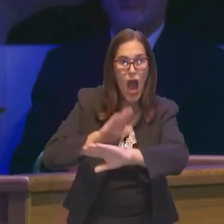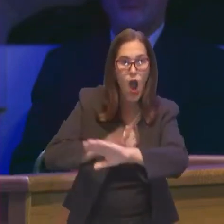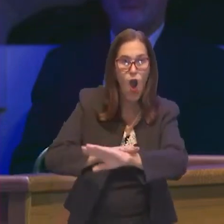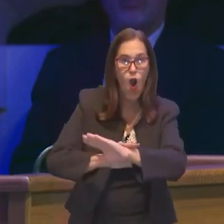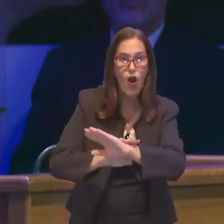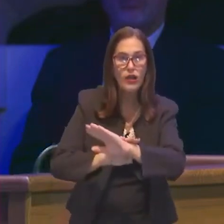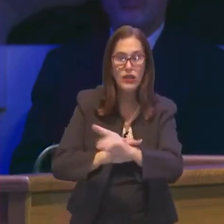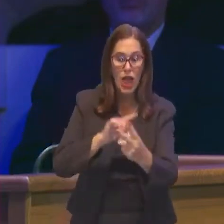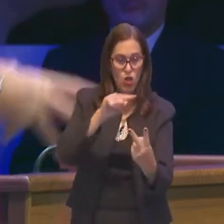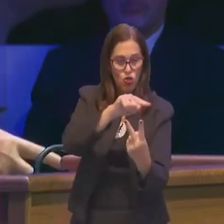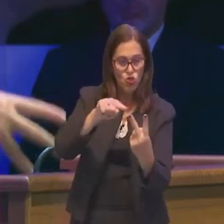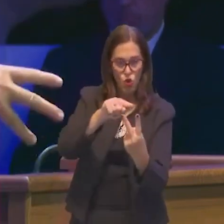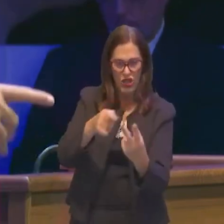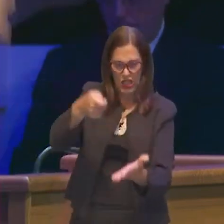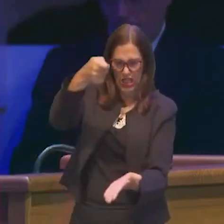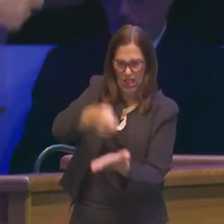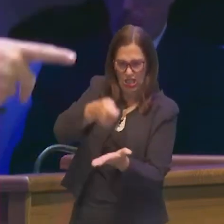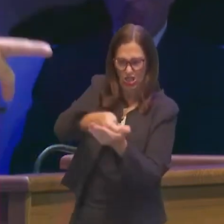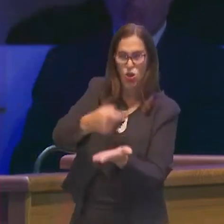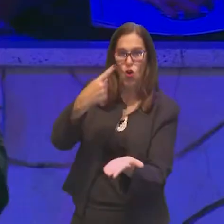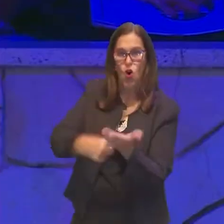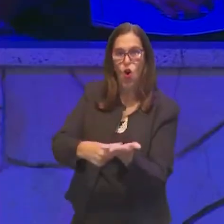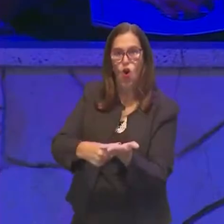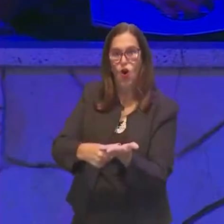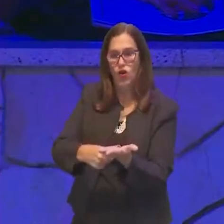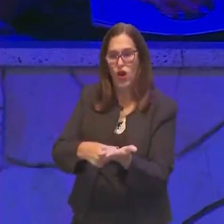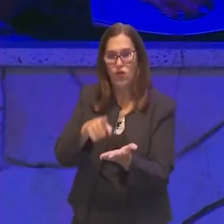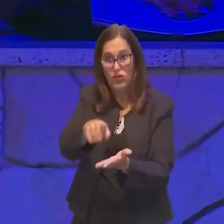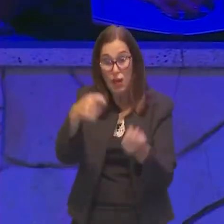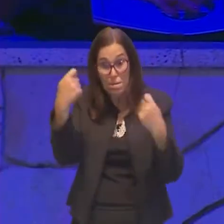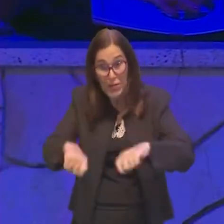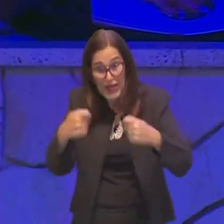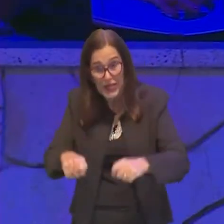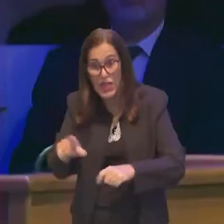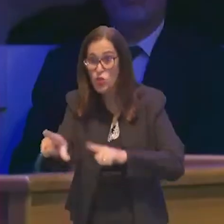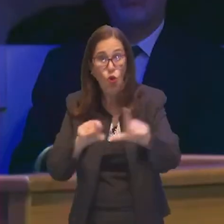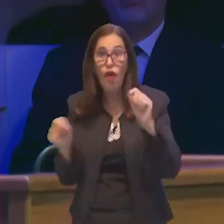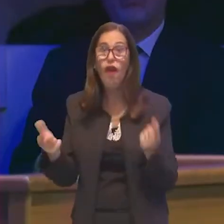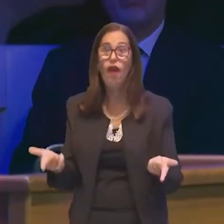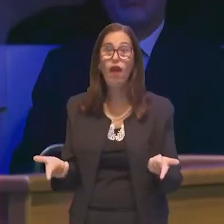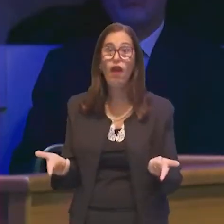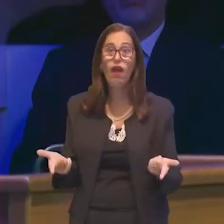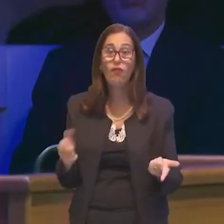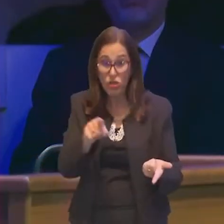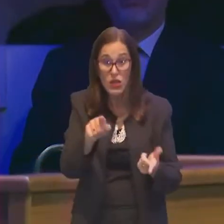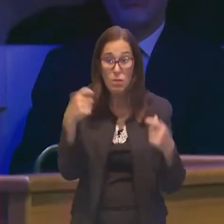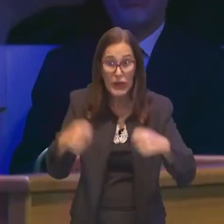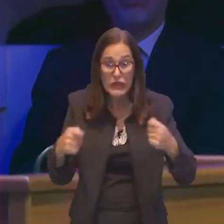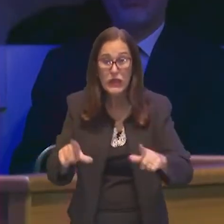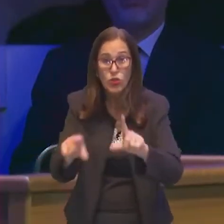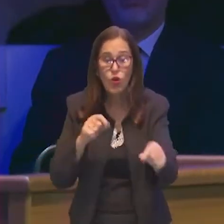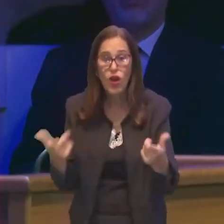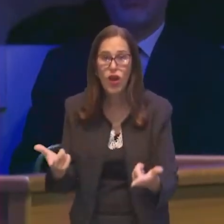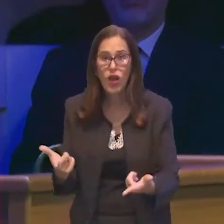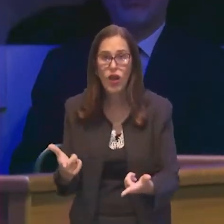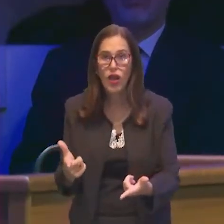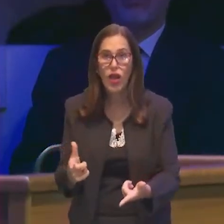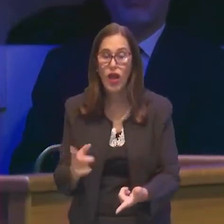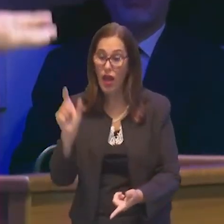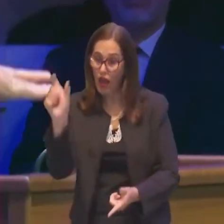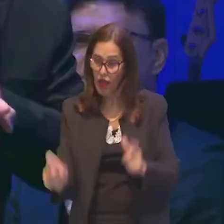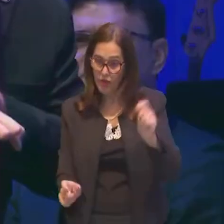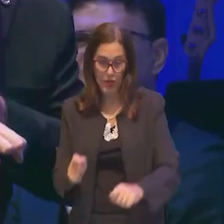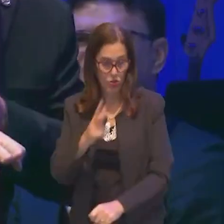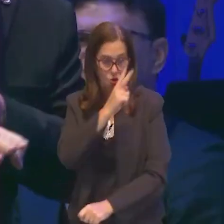2 senhores exigiam um comprometimento dizendo, olha, você precisa escolher, e cada senhor por um